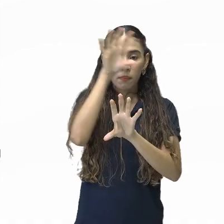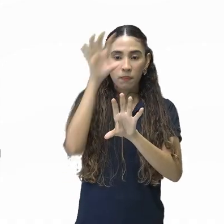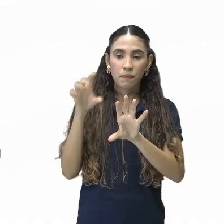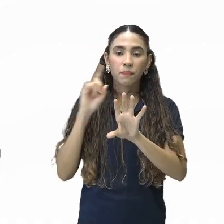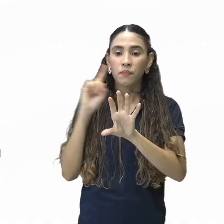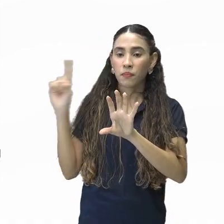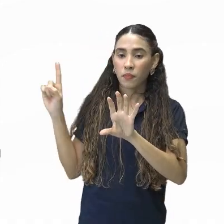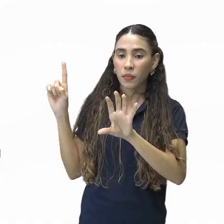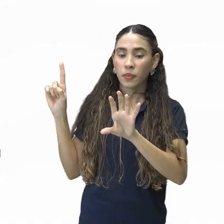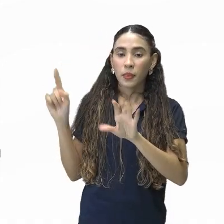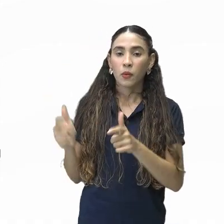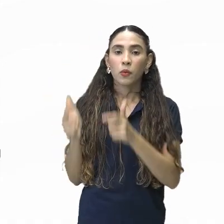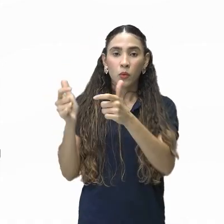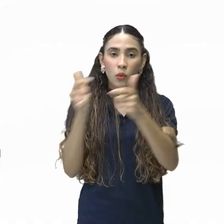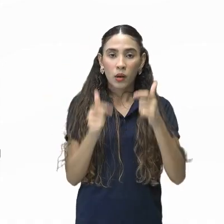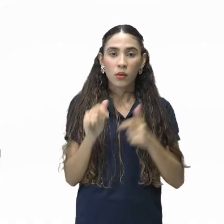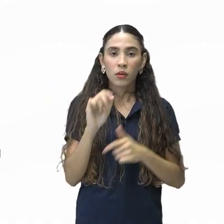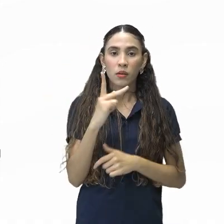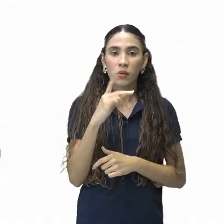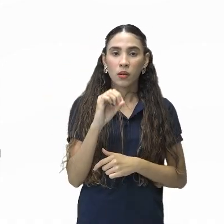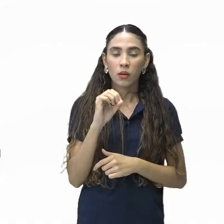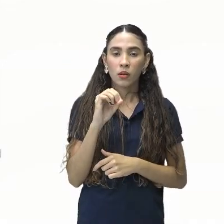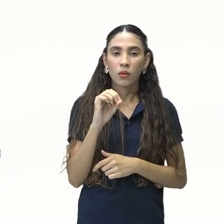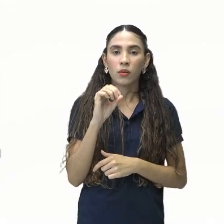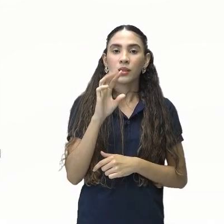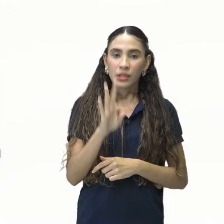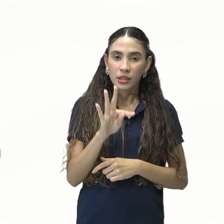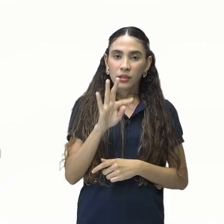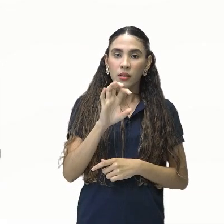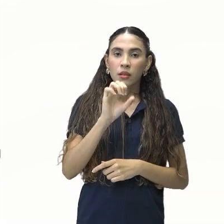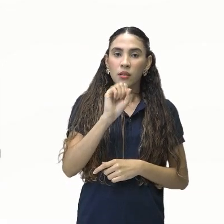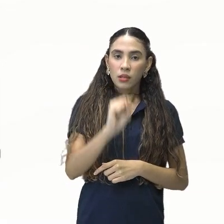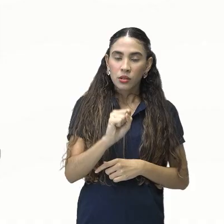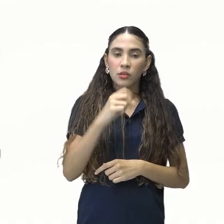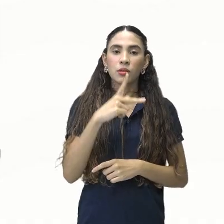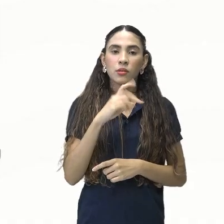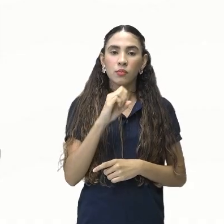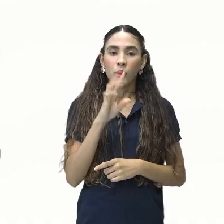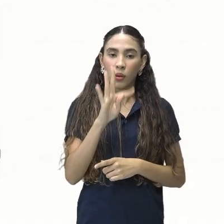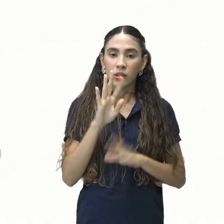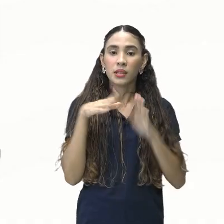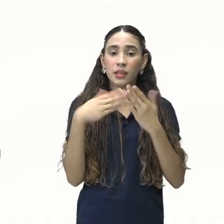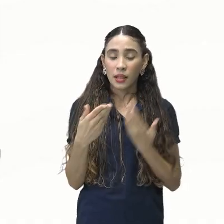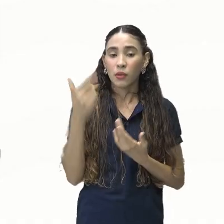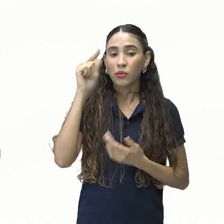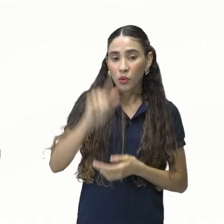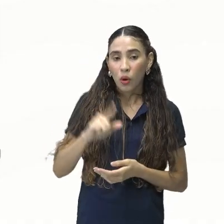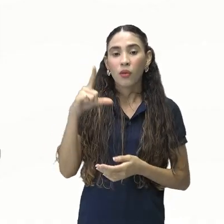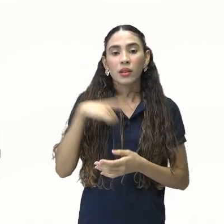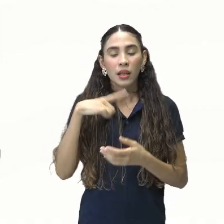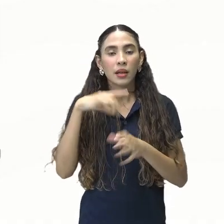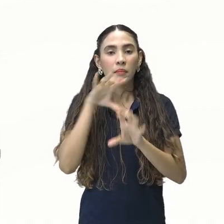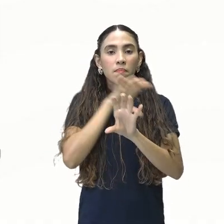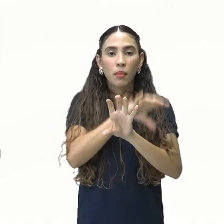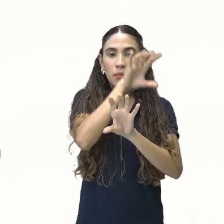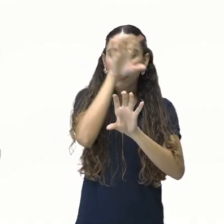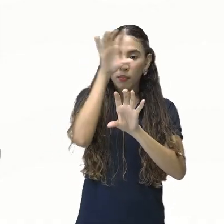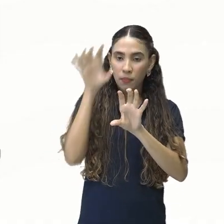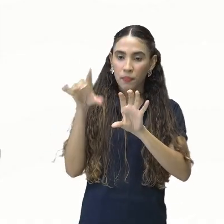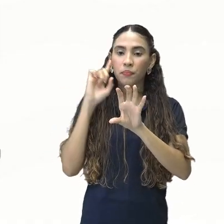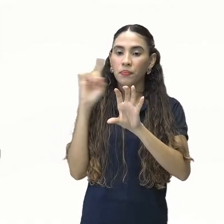gente aonde estão localizados esses hotspots. Então, mais uma vez, a gente tem ali uma classificação,